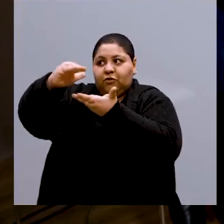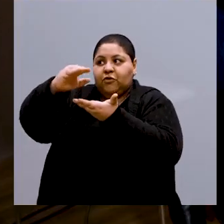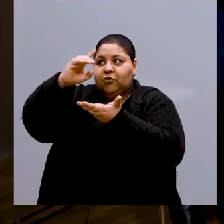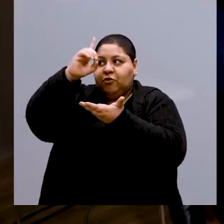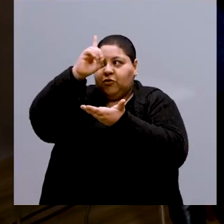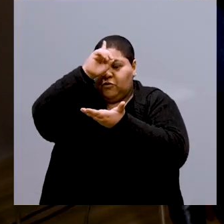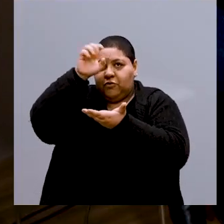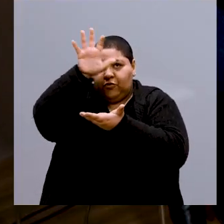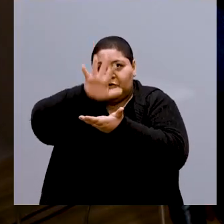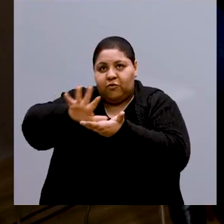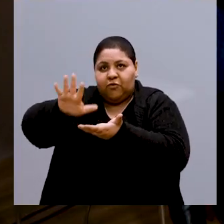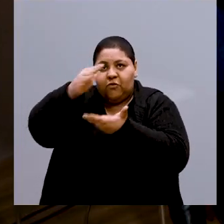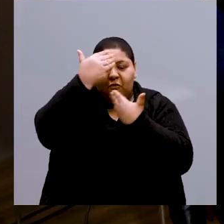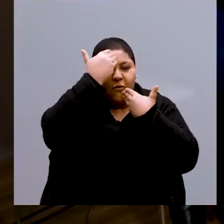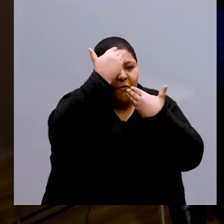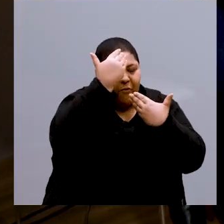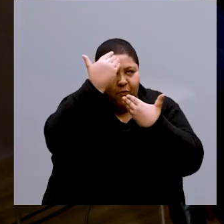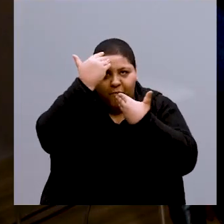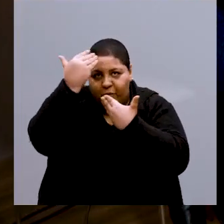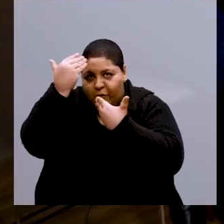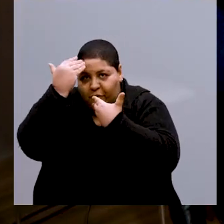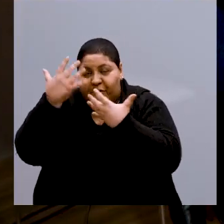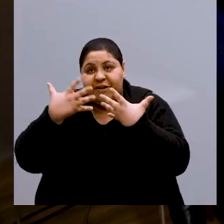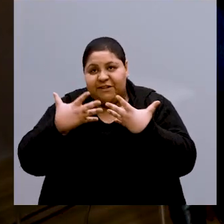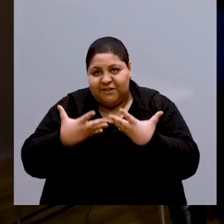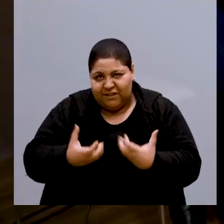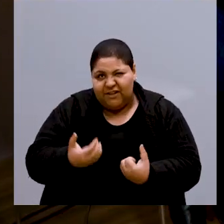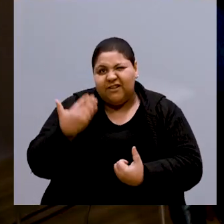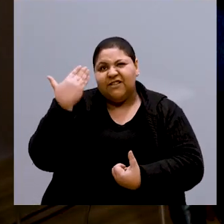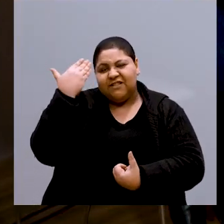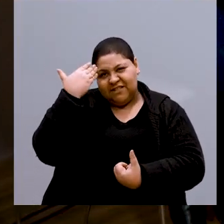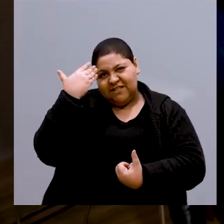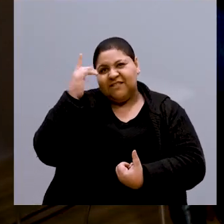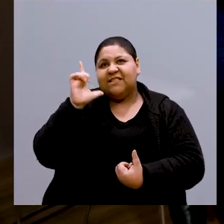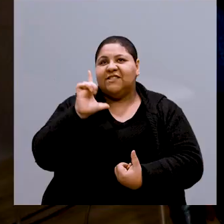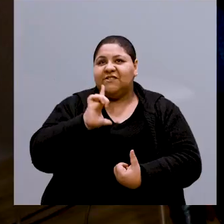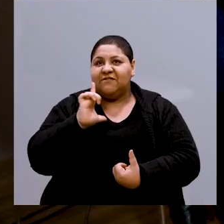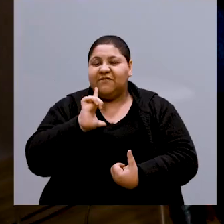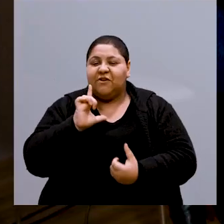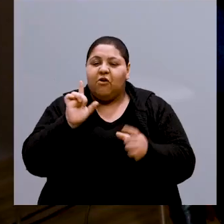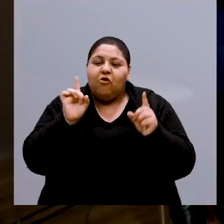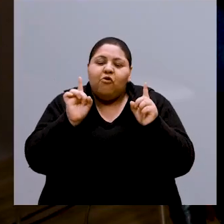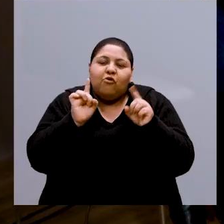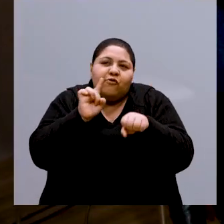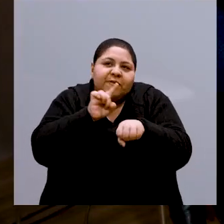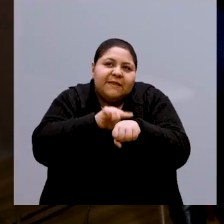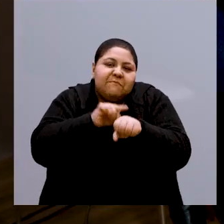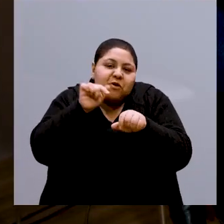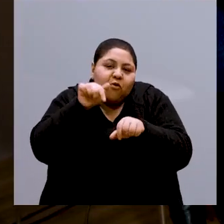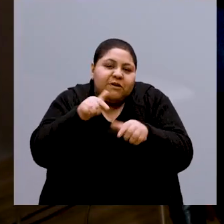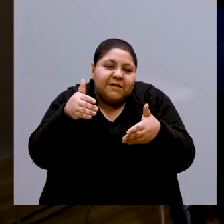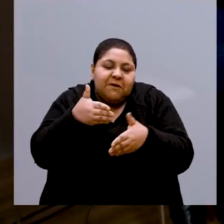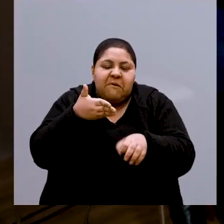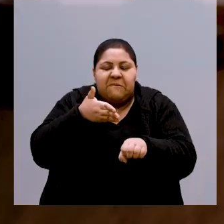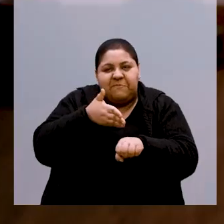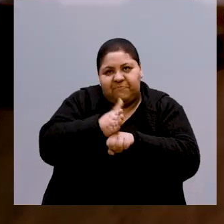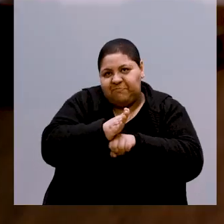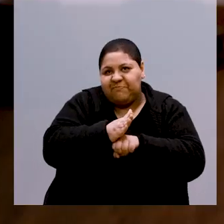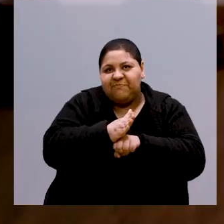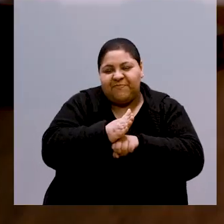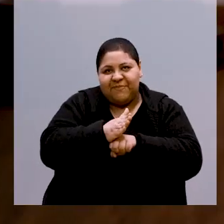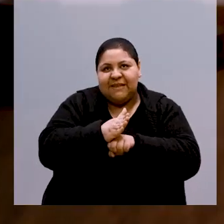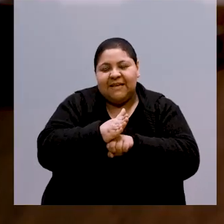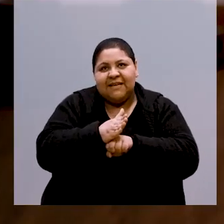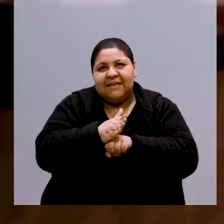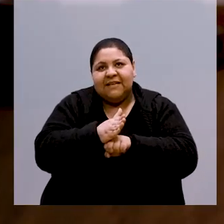Bom, meninas, obrigada por estarem conosco, por terem aceito o nosso convite. Eu sei que vocês tiveram que disponibilizar um tempinho para estarem aqui